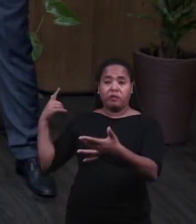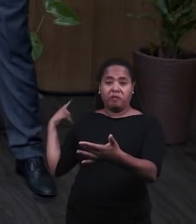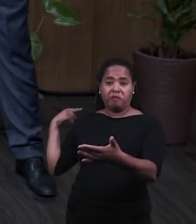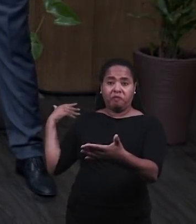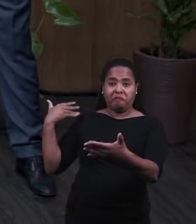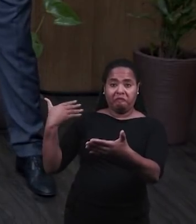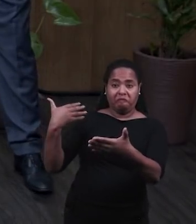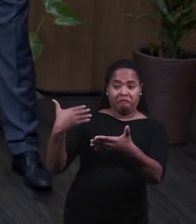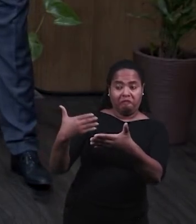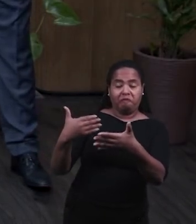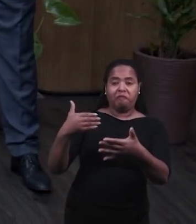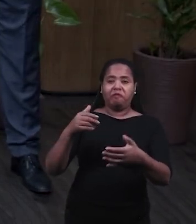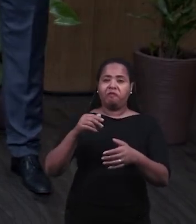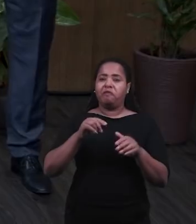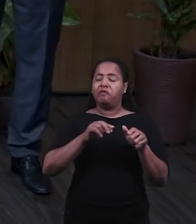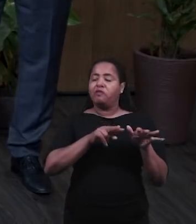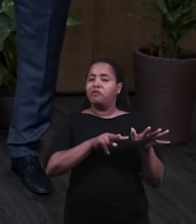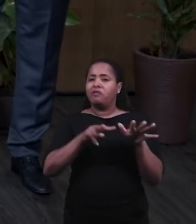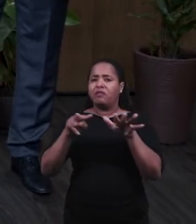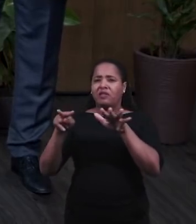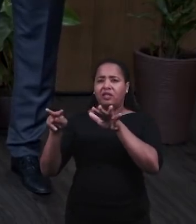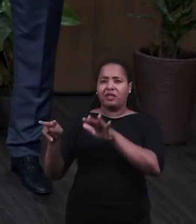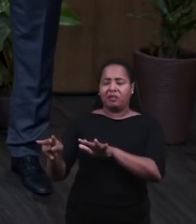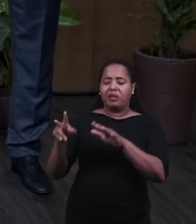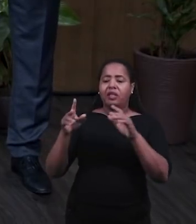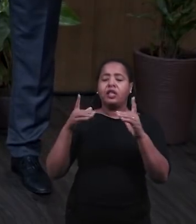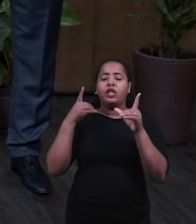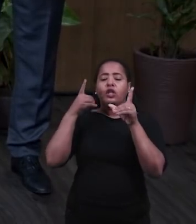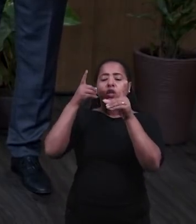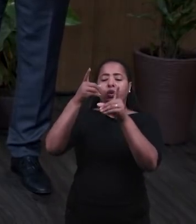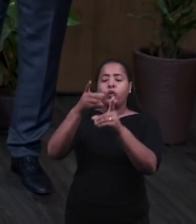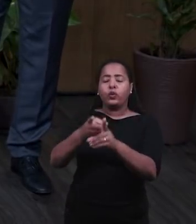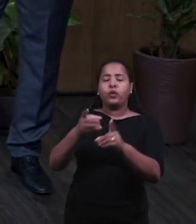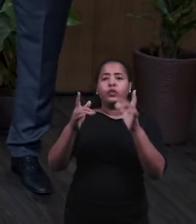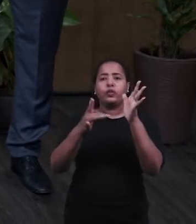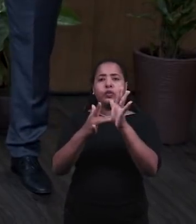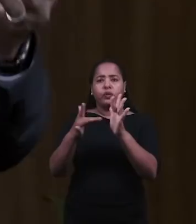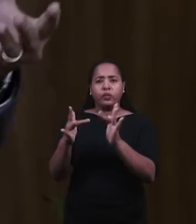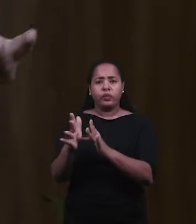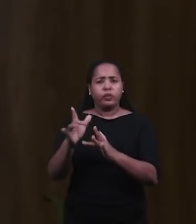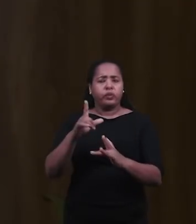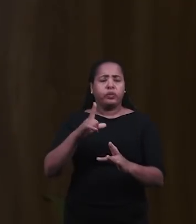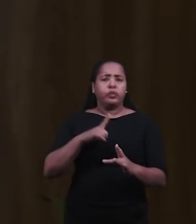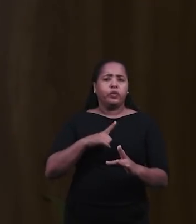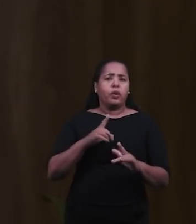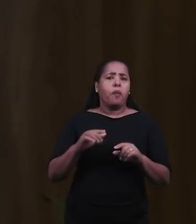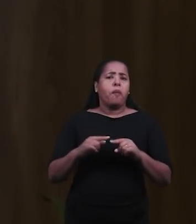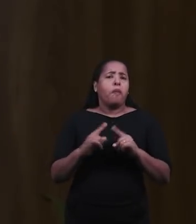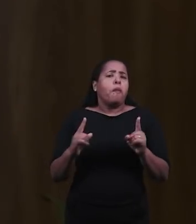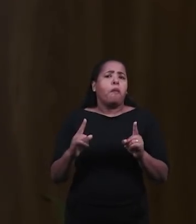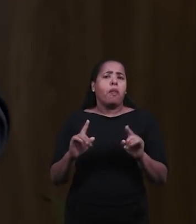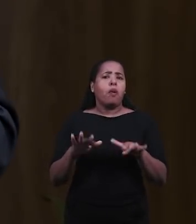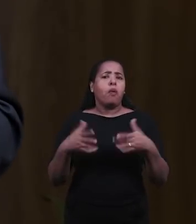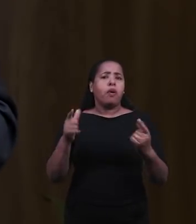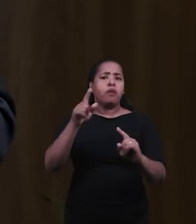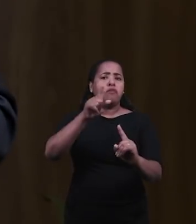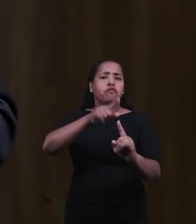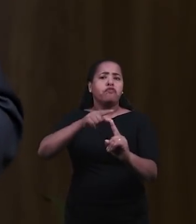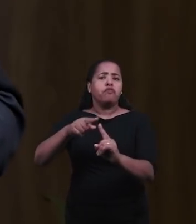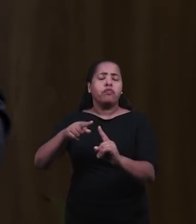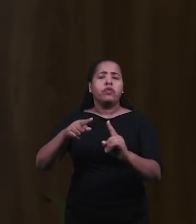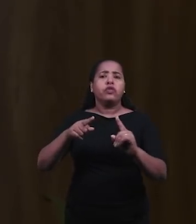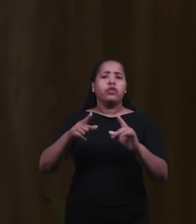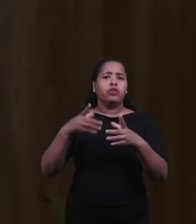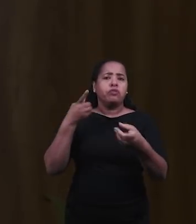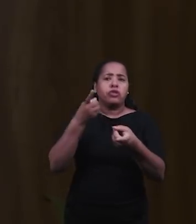semanas encontros que o Senhor Jesus teve. Quais tipos de encontros? Com